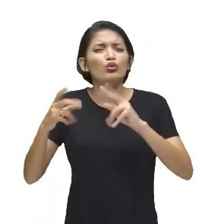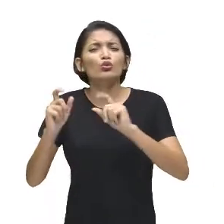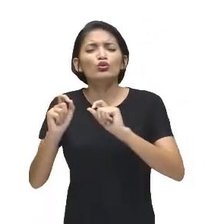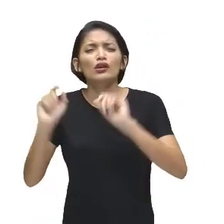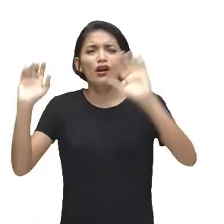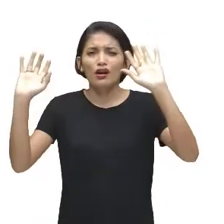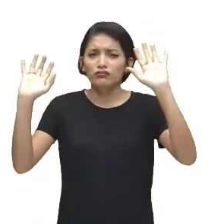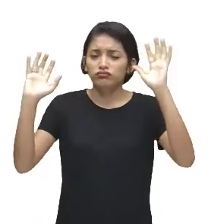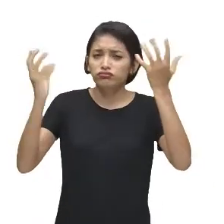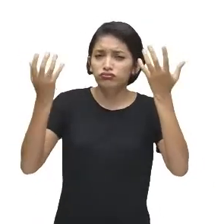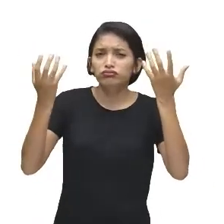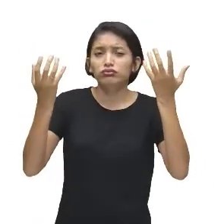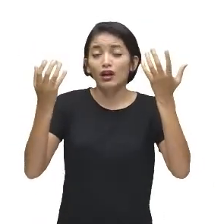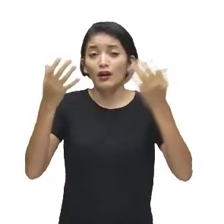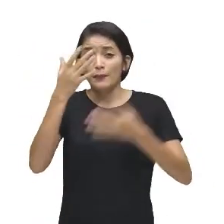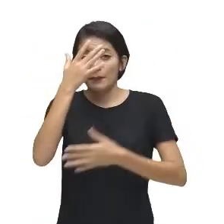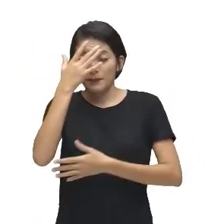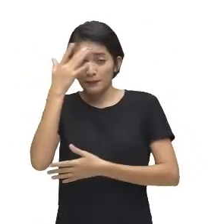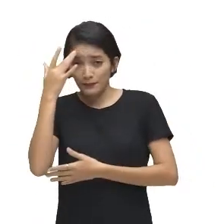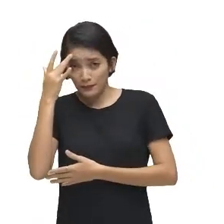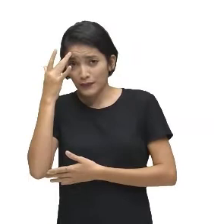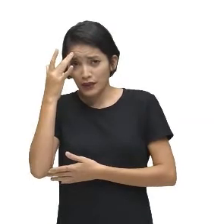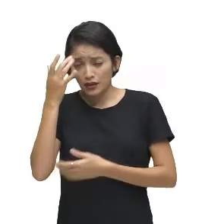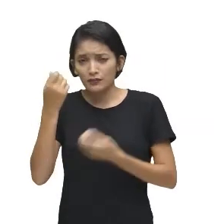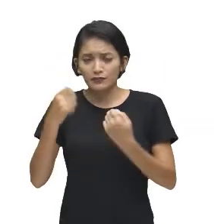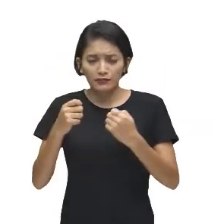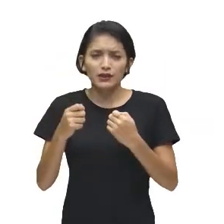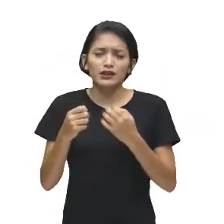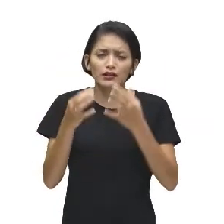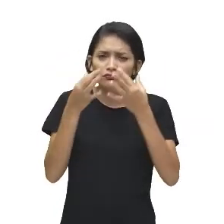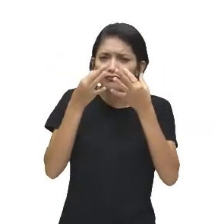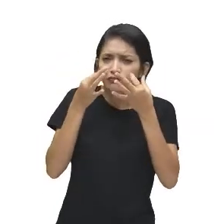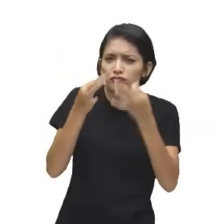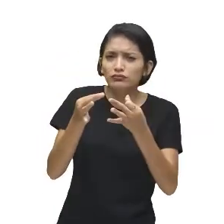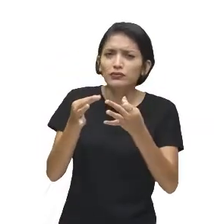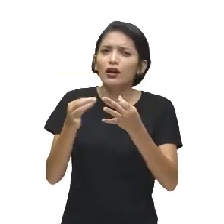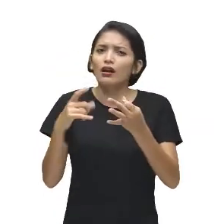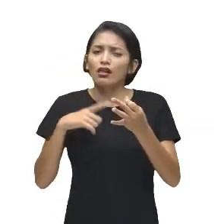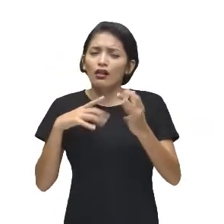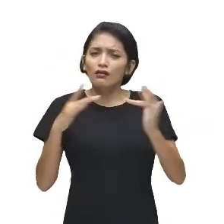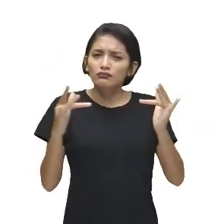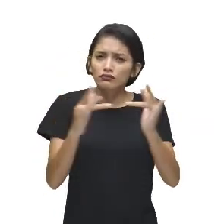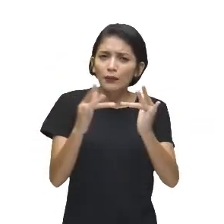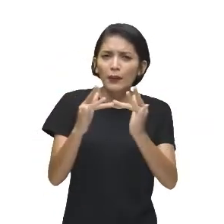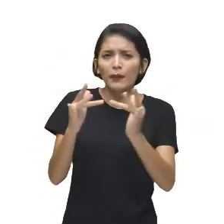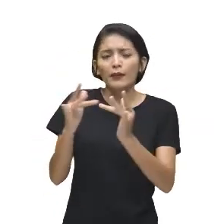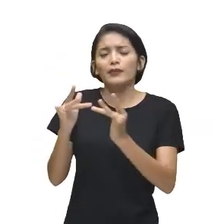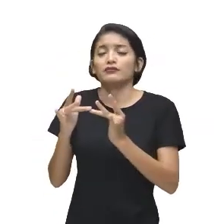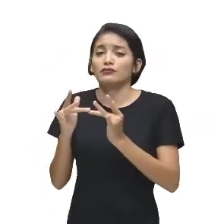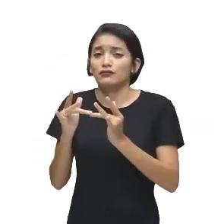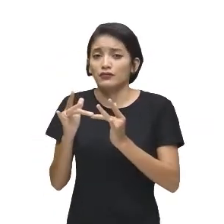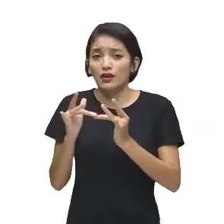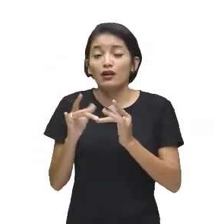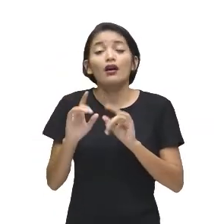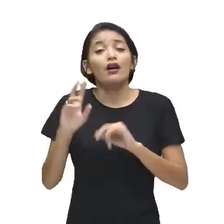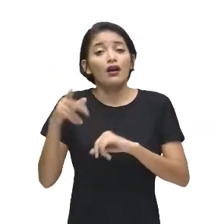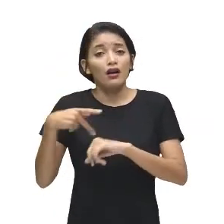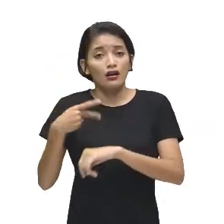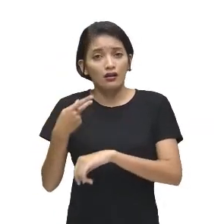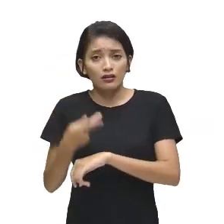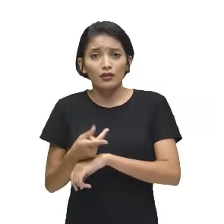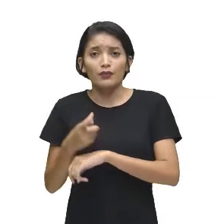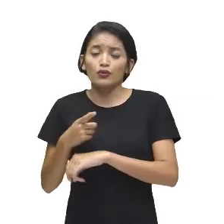cerimoniais que as pessoas precisam tatear, se aproximar para formar